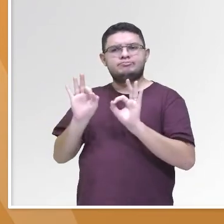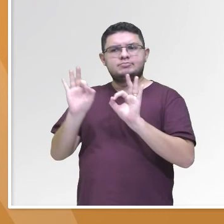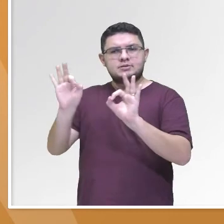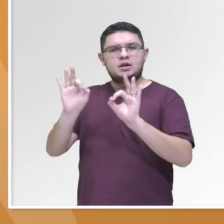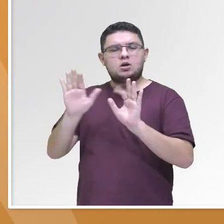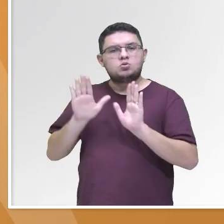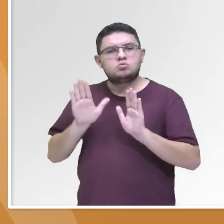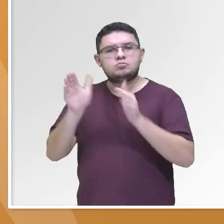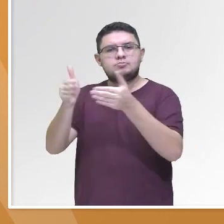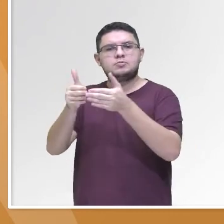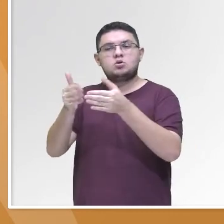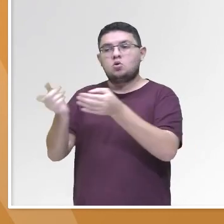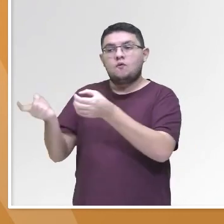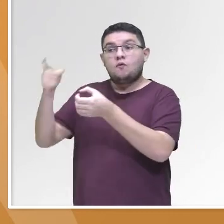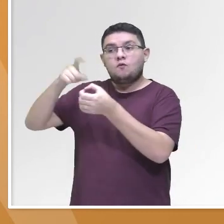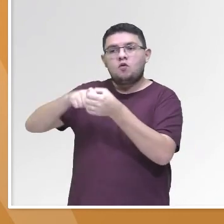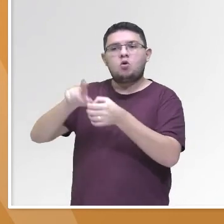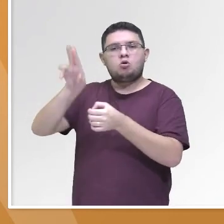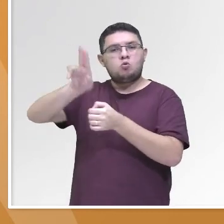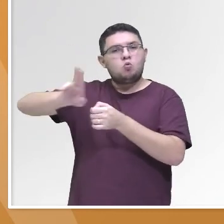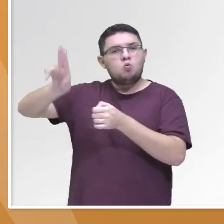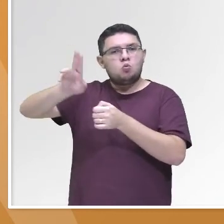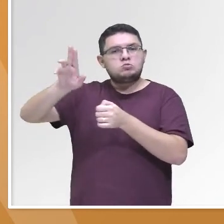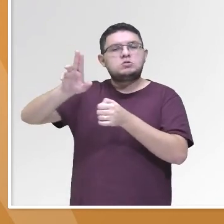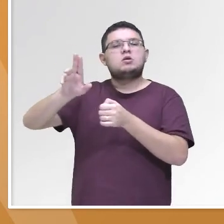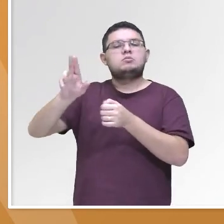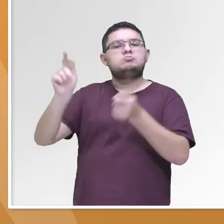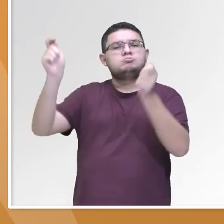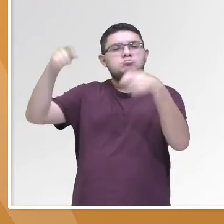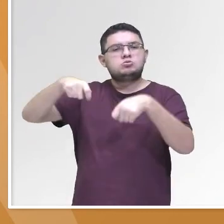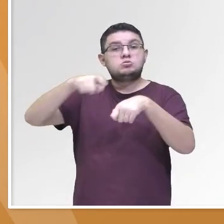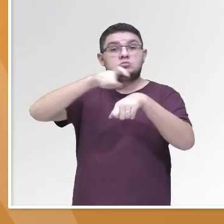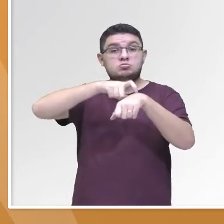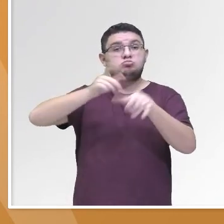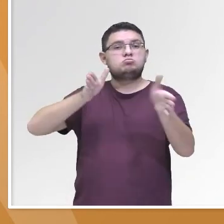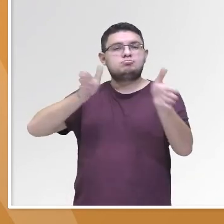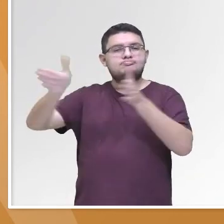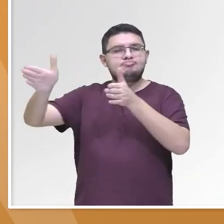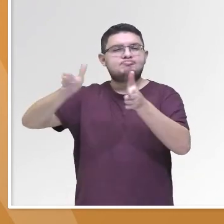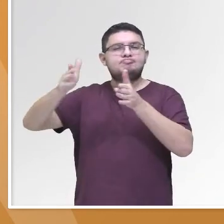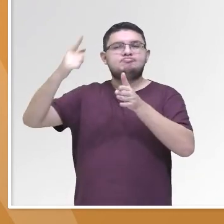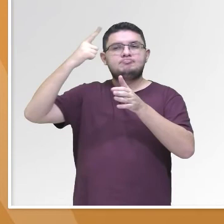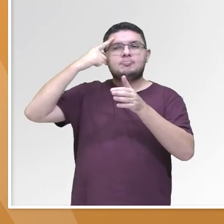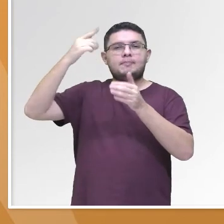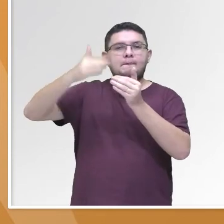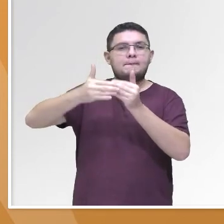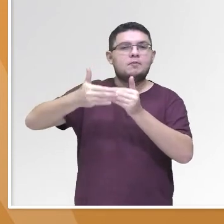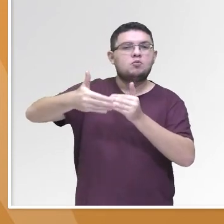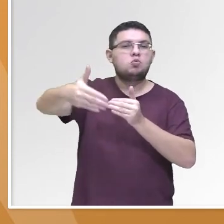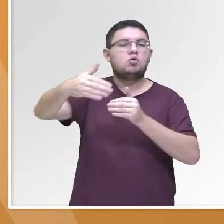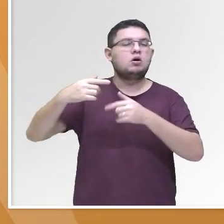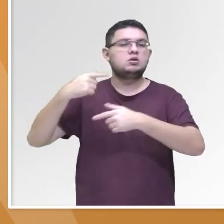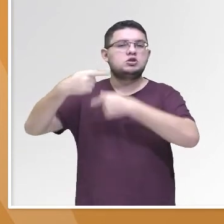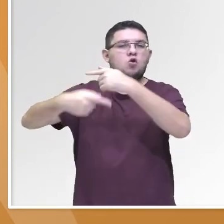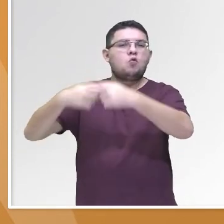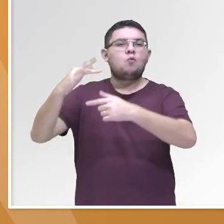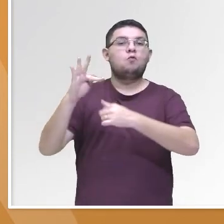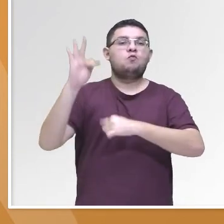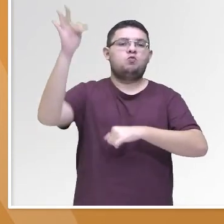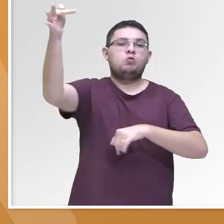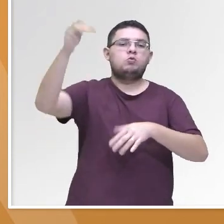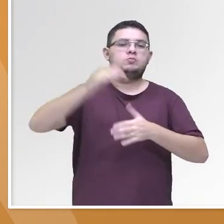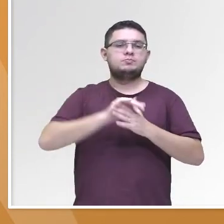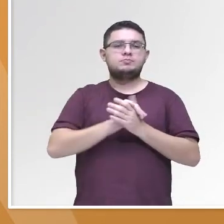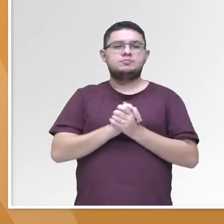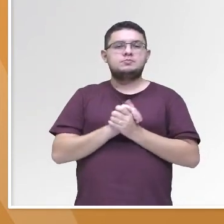sua reposição, e também pensando nas próximas gerações, né? Então a gente tem aqui, olha, um